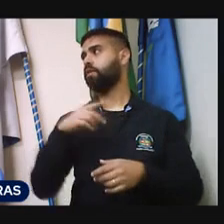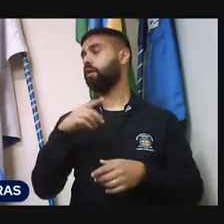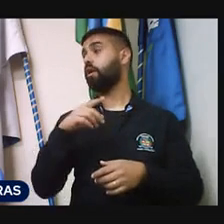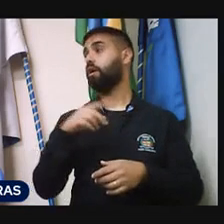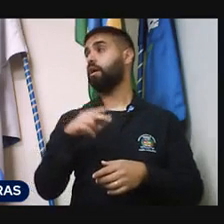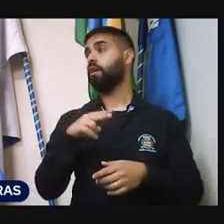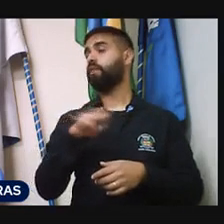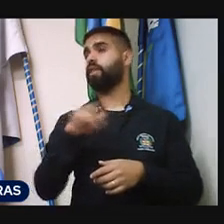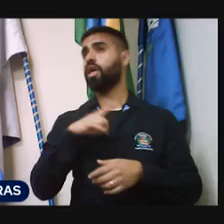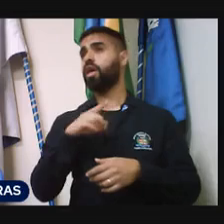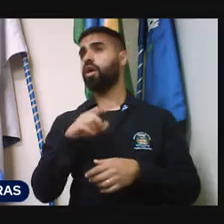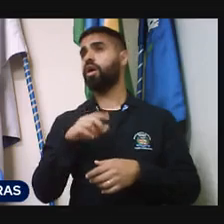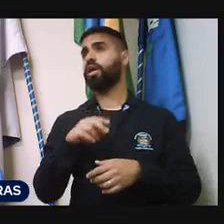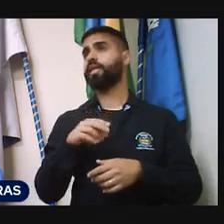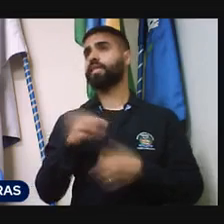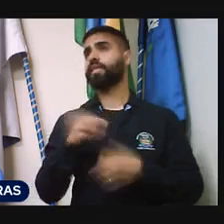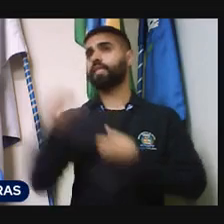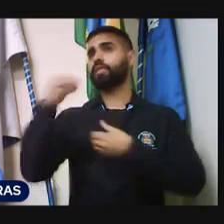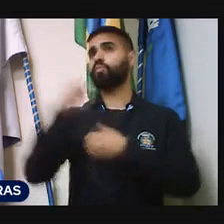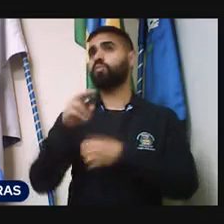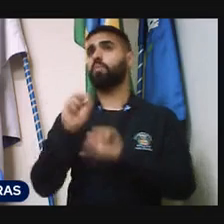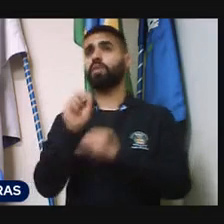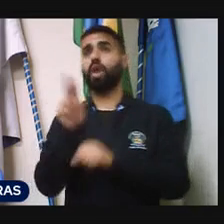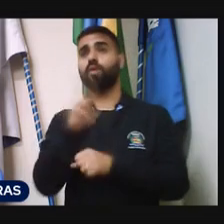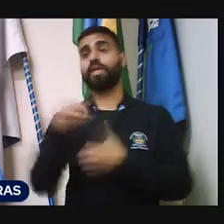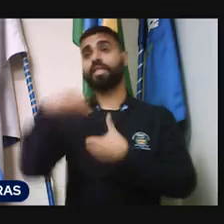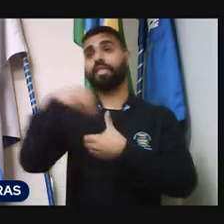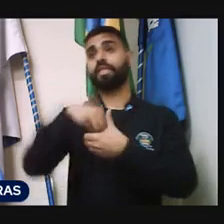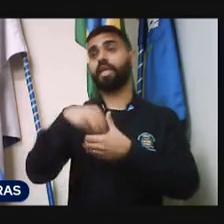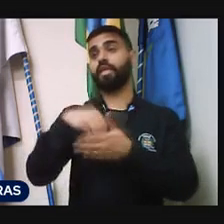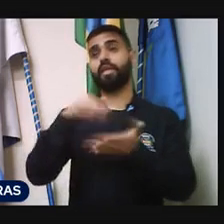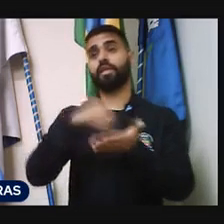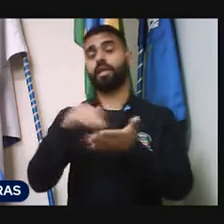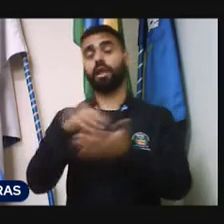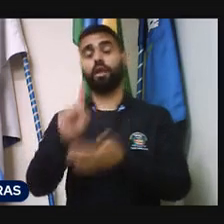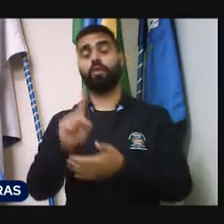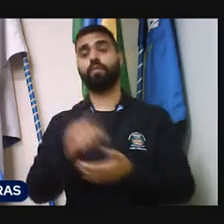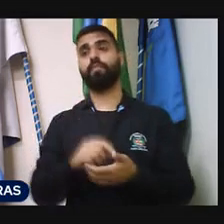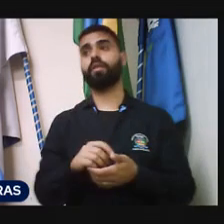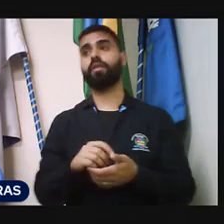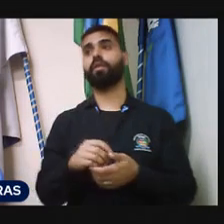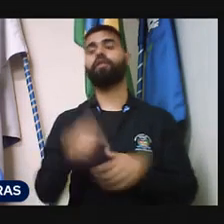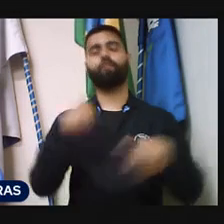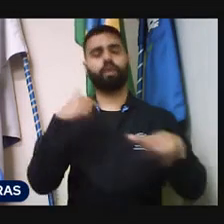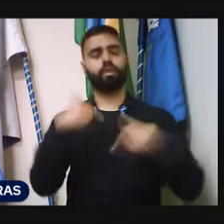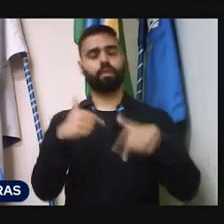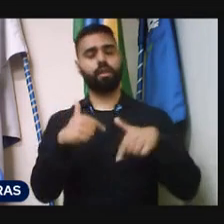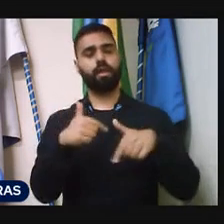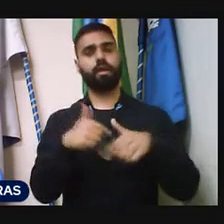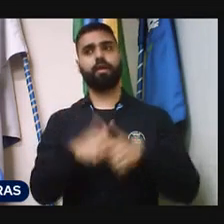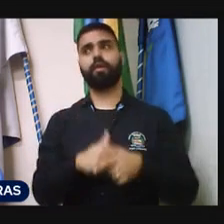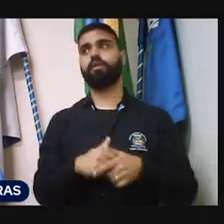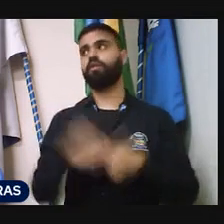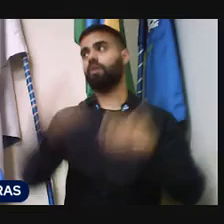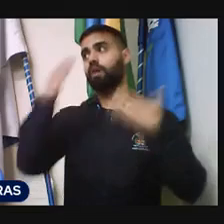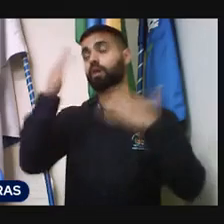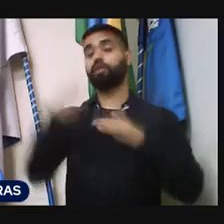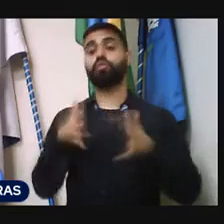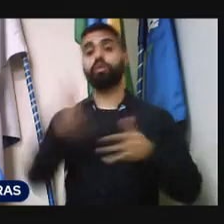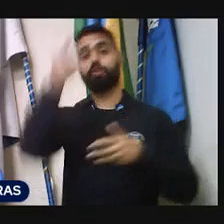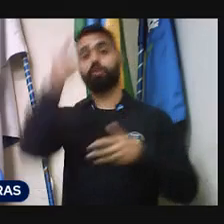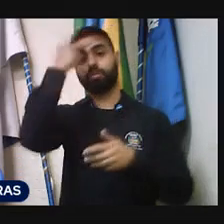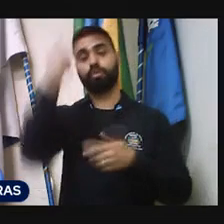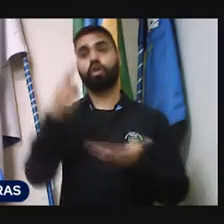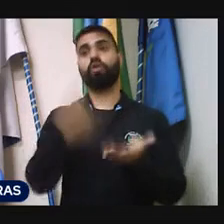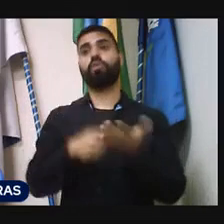gasto determinado dentro do orçamento e não dentro da secretaria do orçamento nós vamos trabalhar para isso agradecemos a